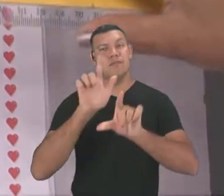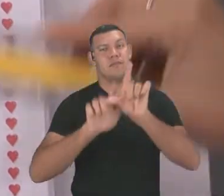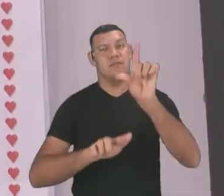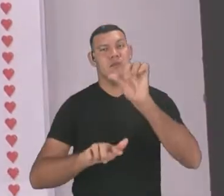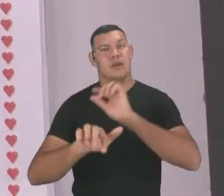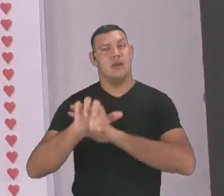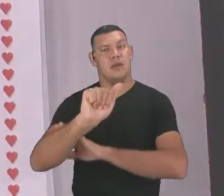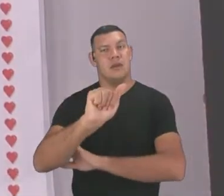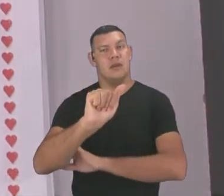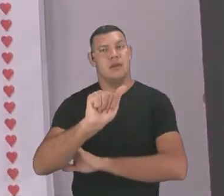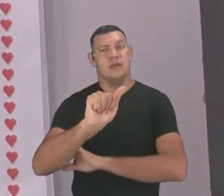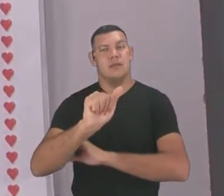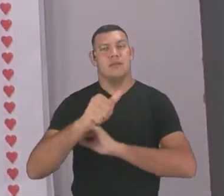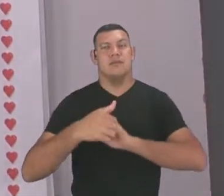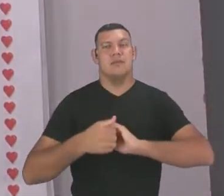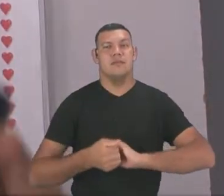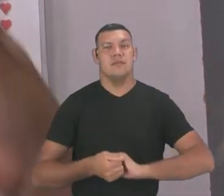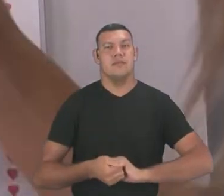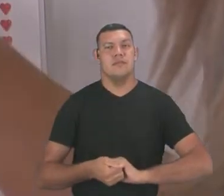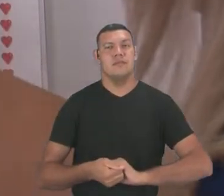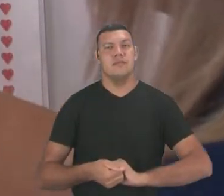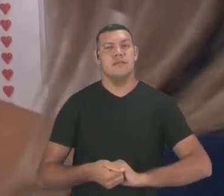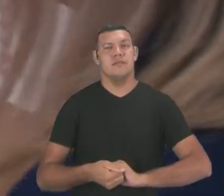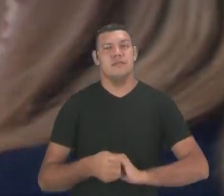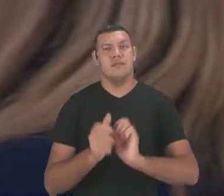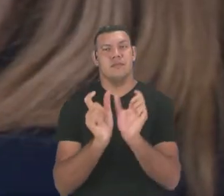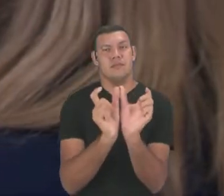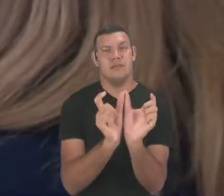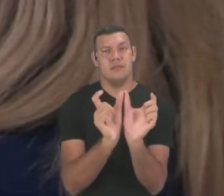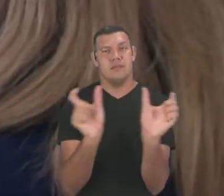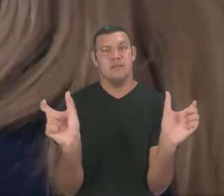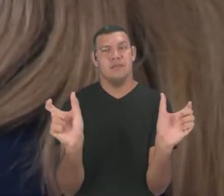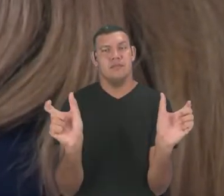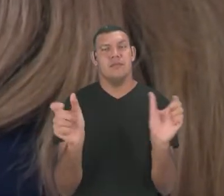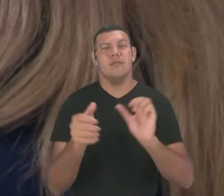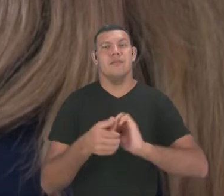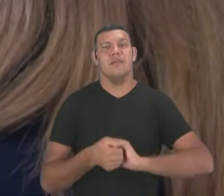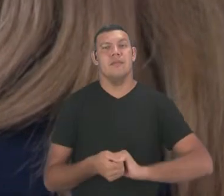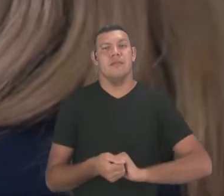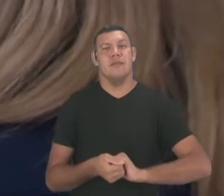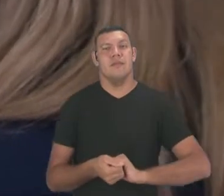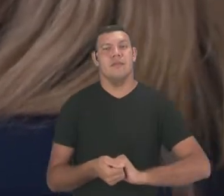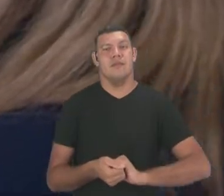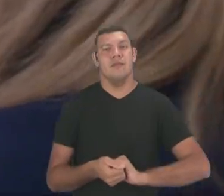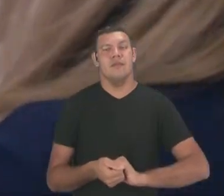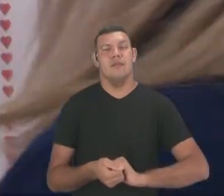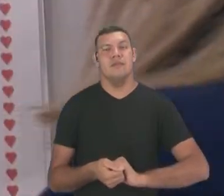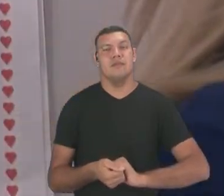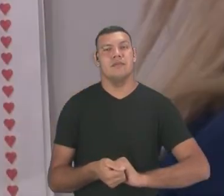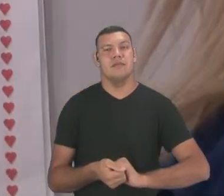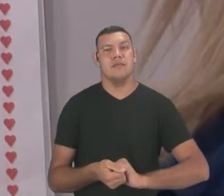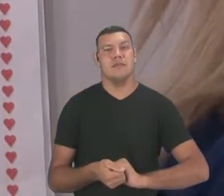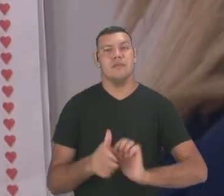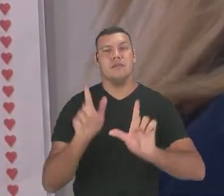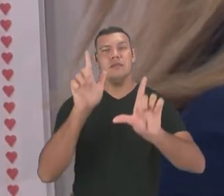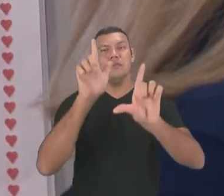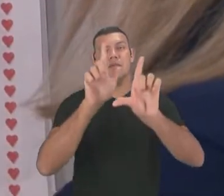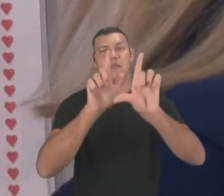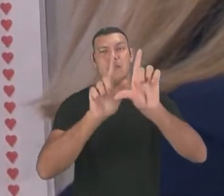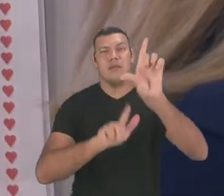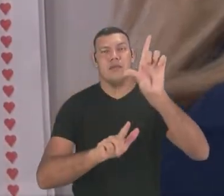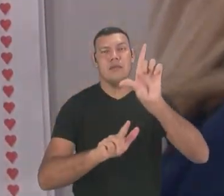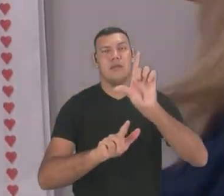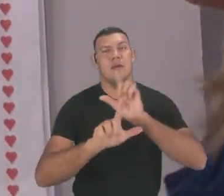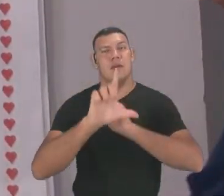espalha termina aqui na letra A som final LH